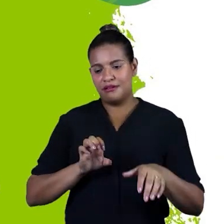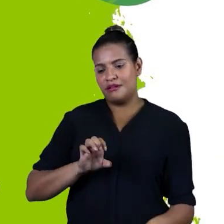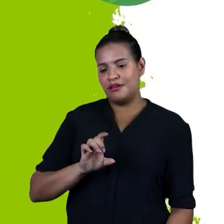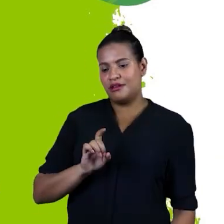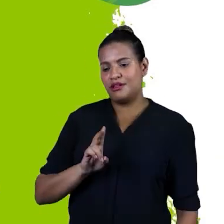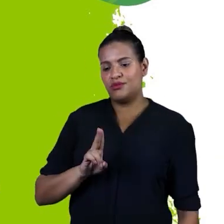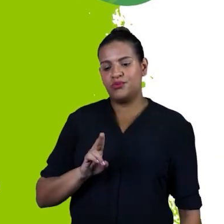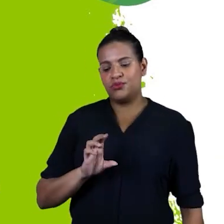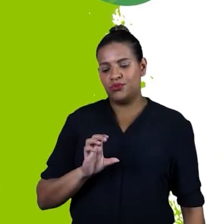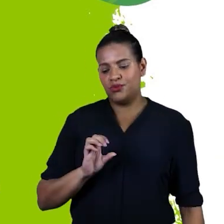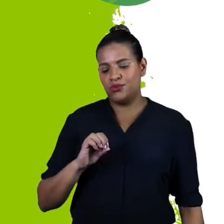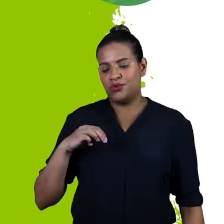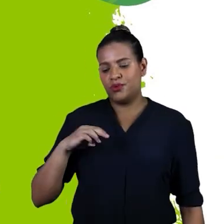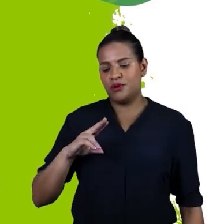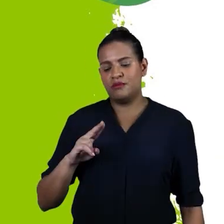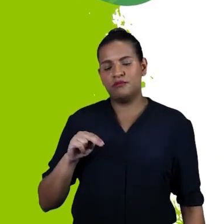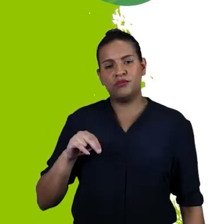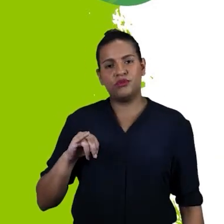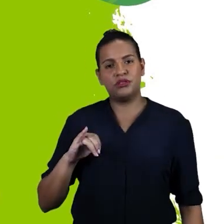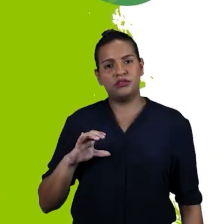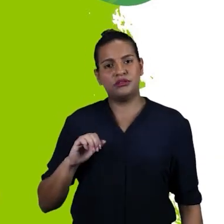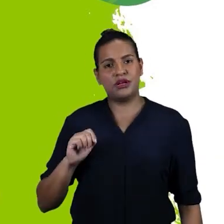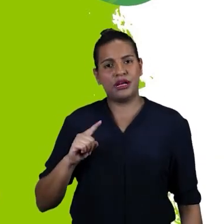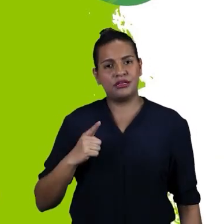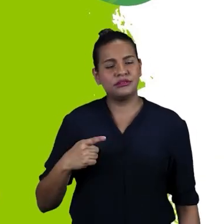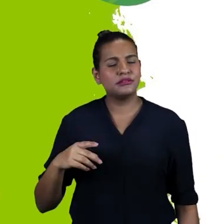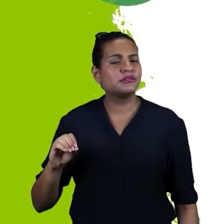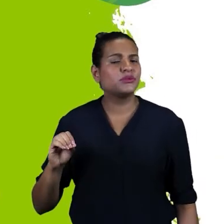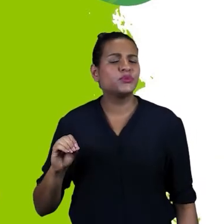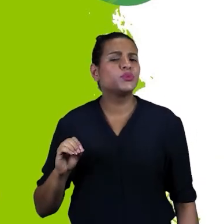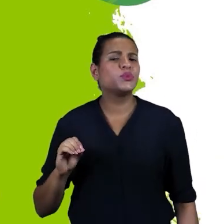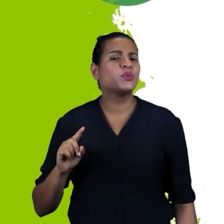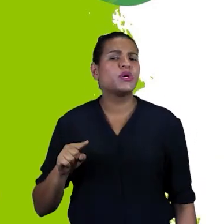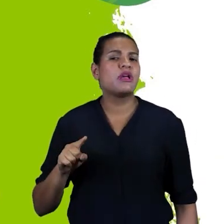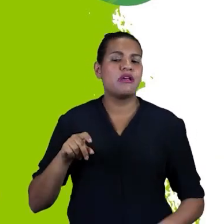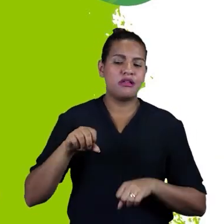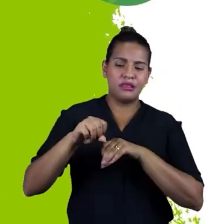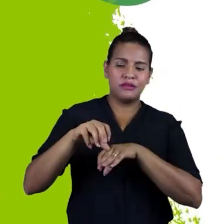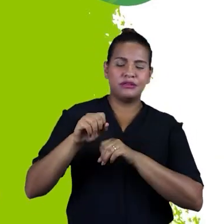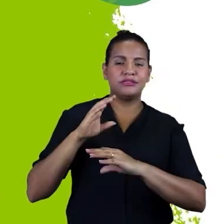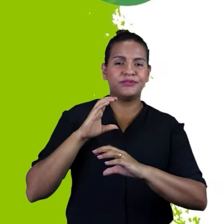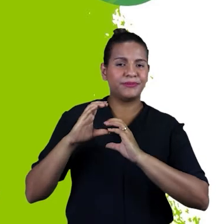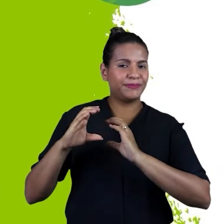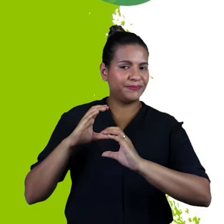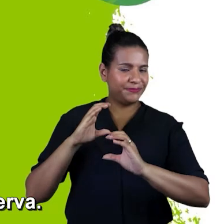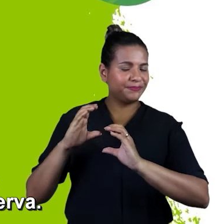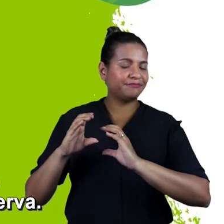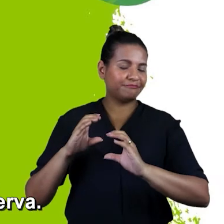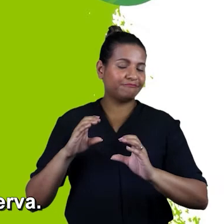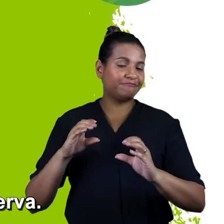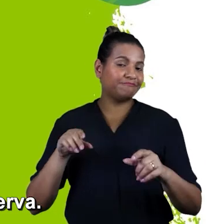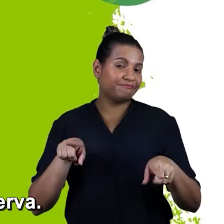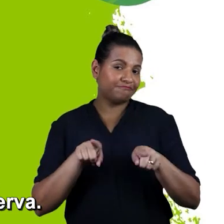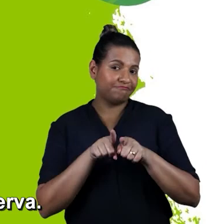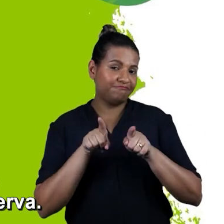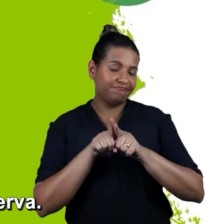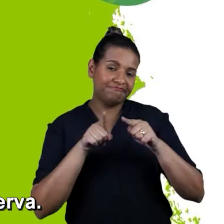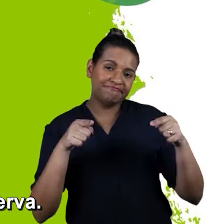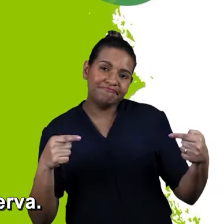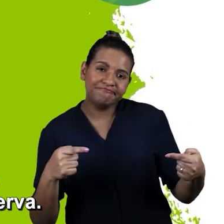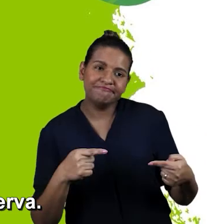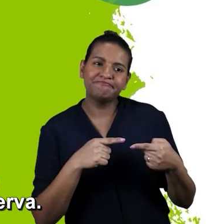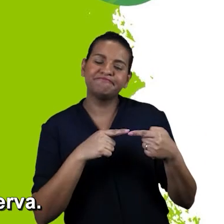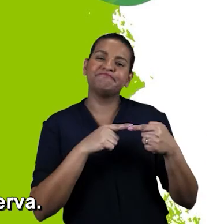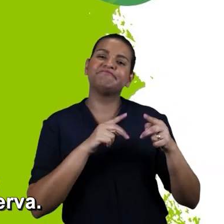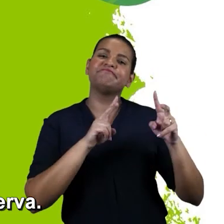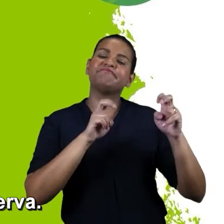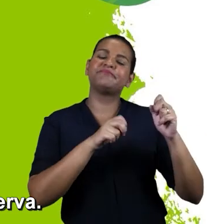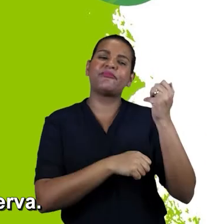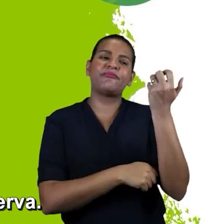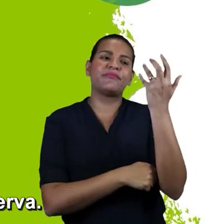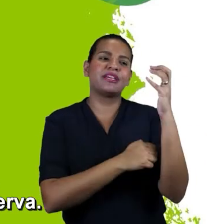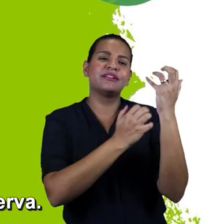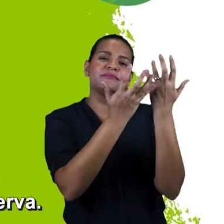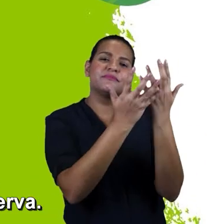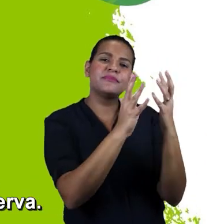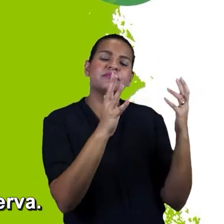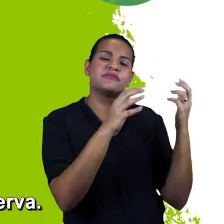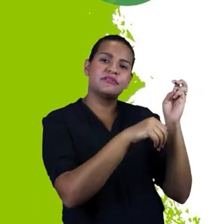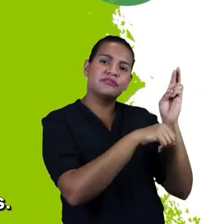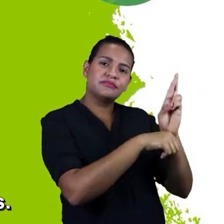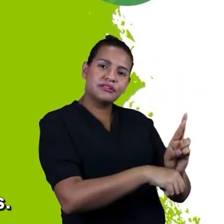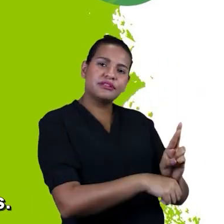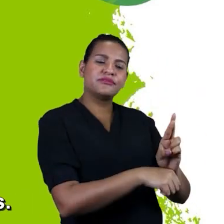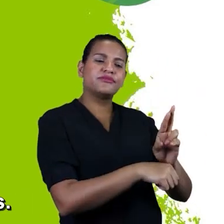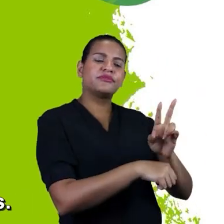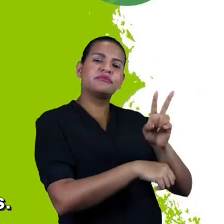da comunicação que proporciona uma reflexão sobre essas questões ambientais que a gente fala na reserva,